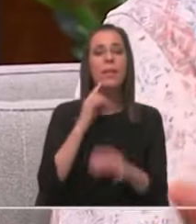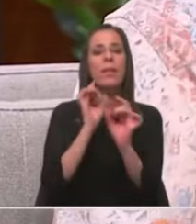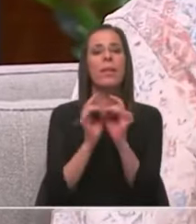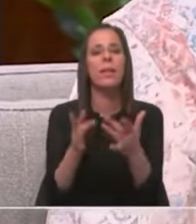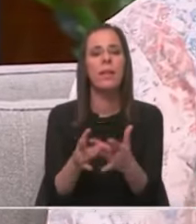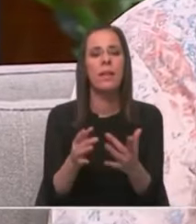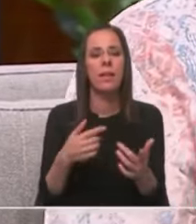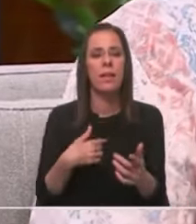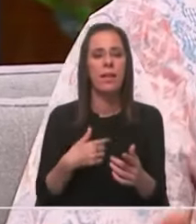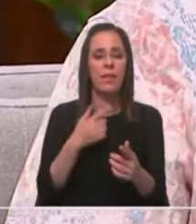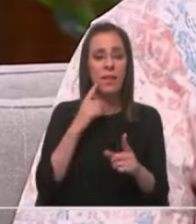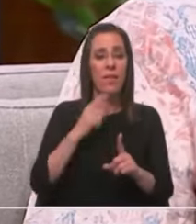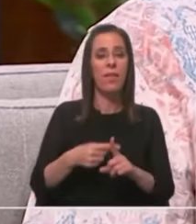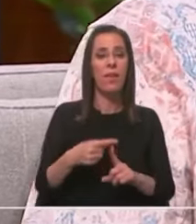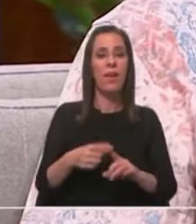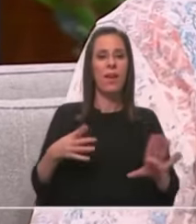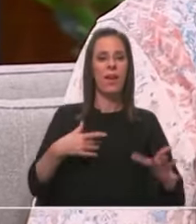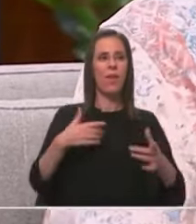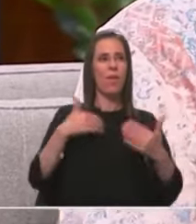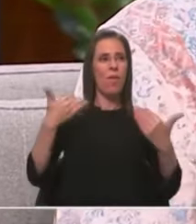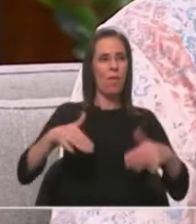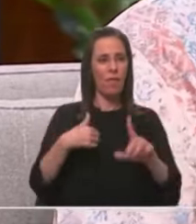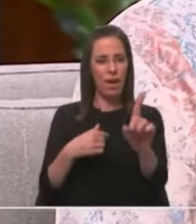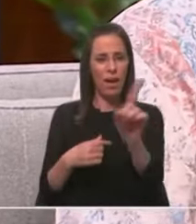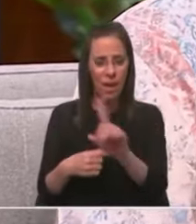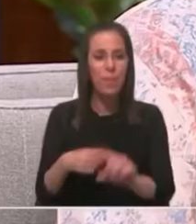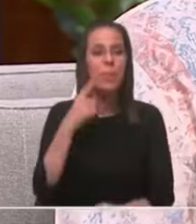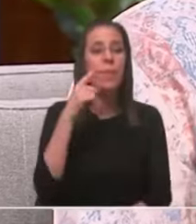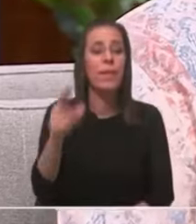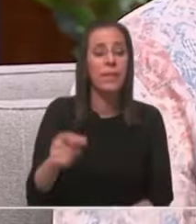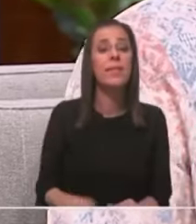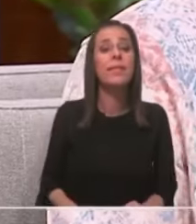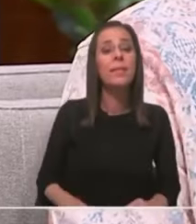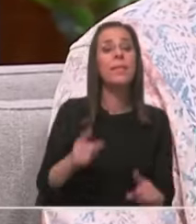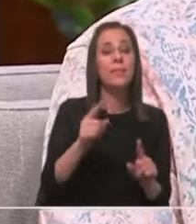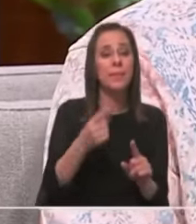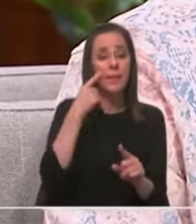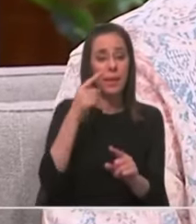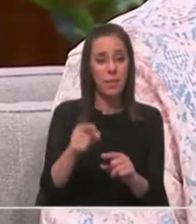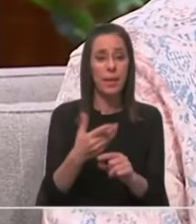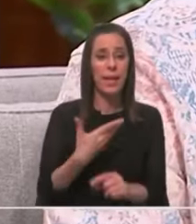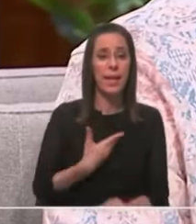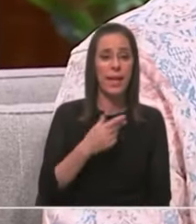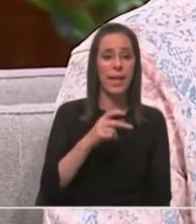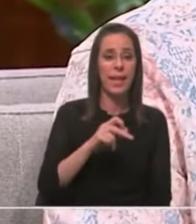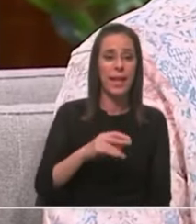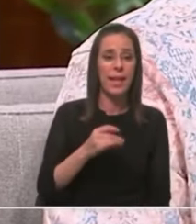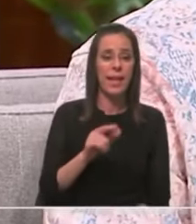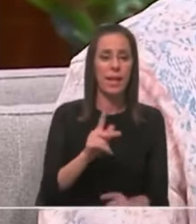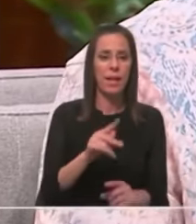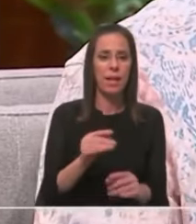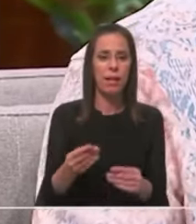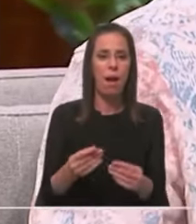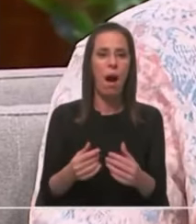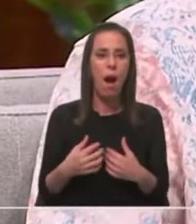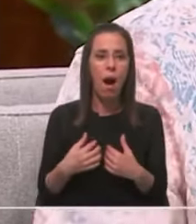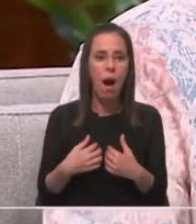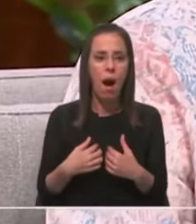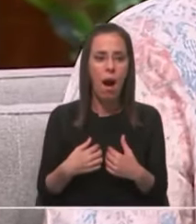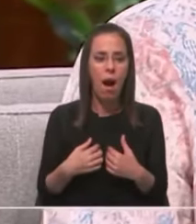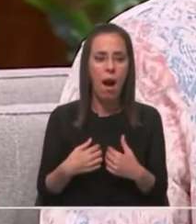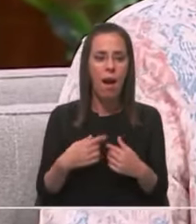Mas foi a minha vantagem. Eu disse, agora não vou ficar mal. Né? Claro, estão bem lá aí. Eu assim, então pesquisei a Daniel Kennedy. E os miúdos,